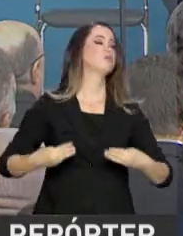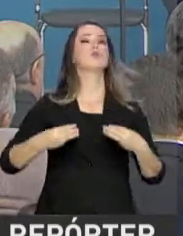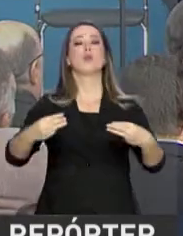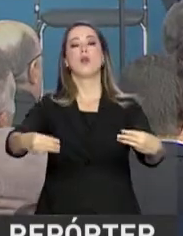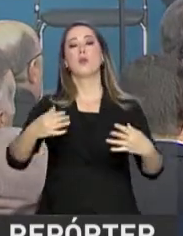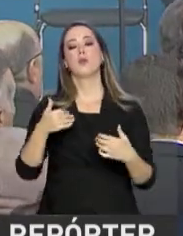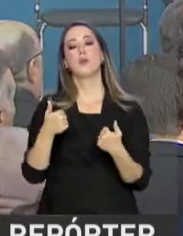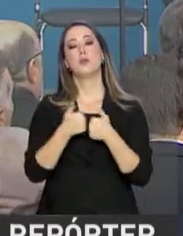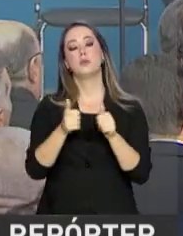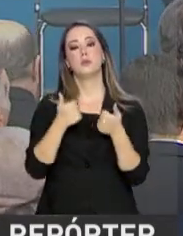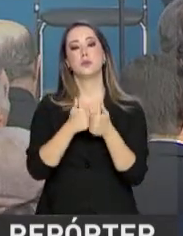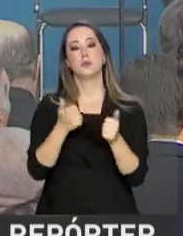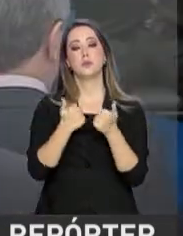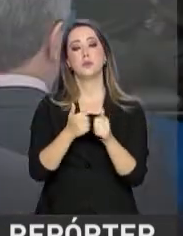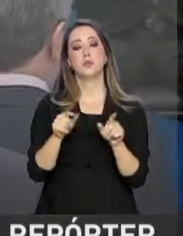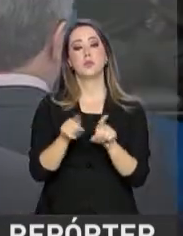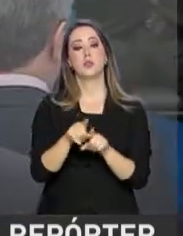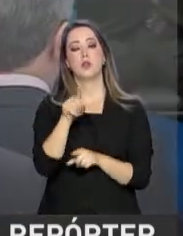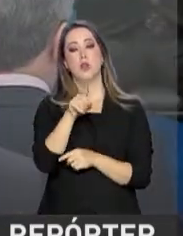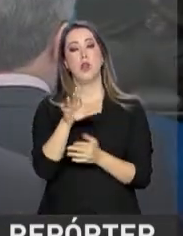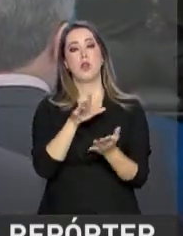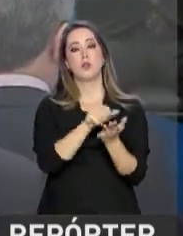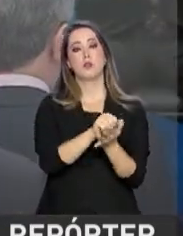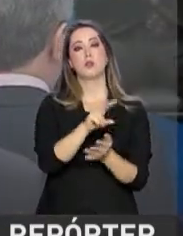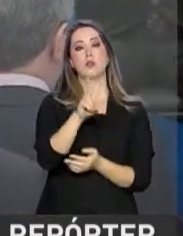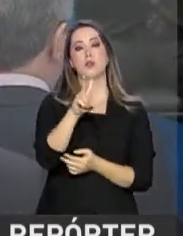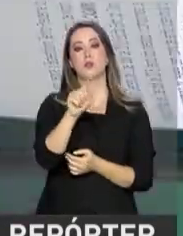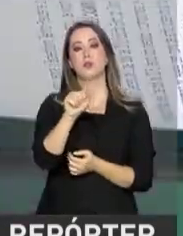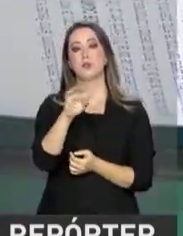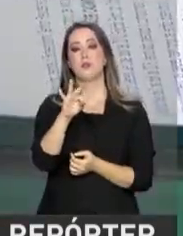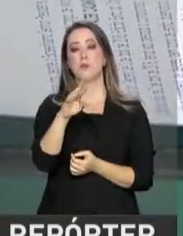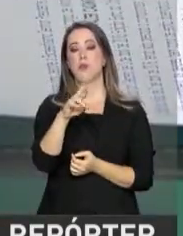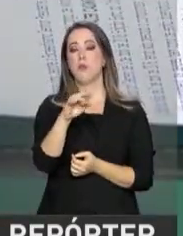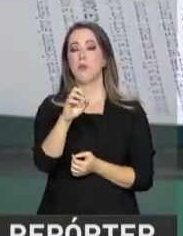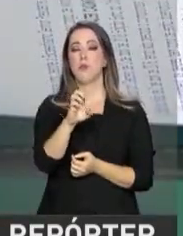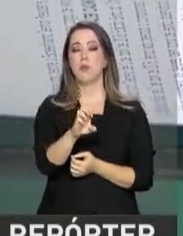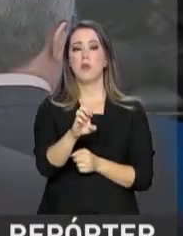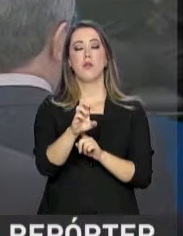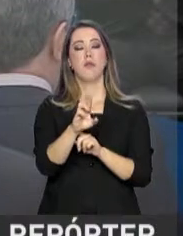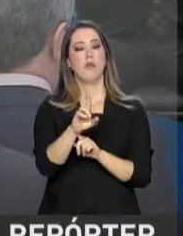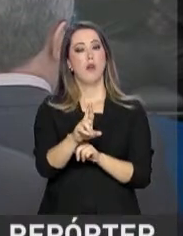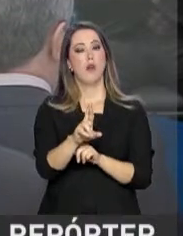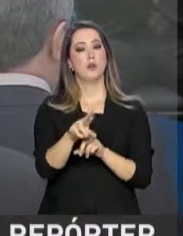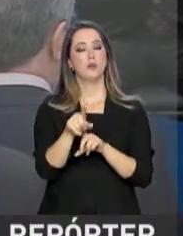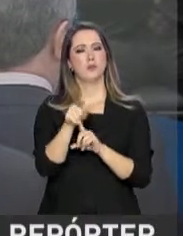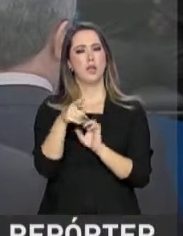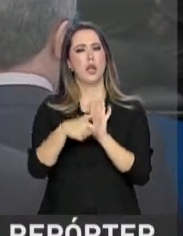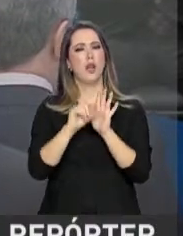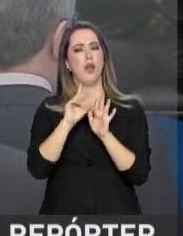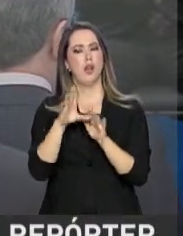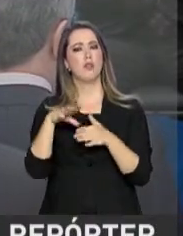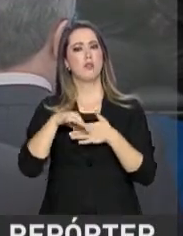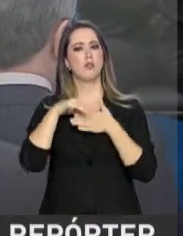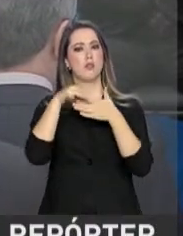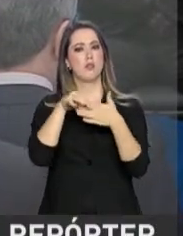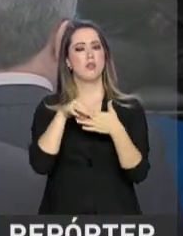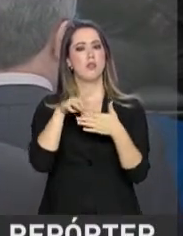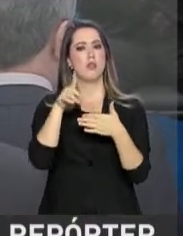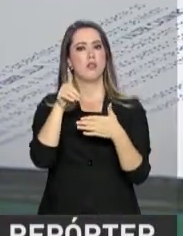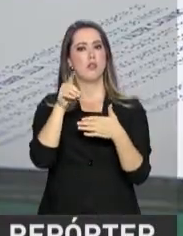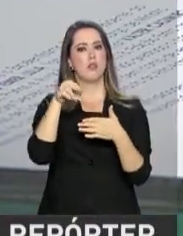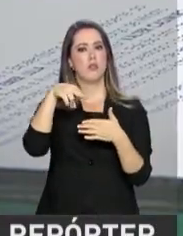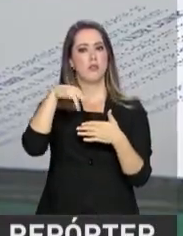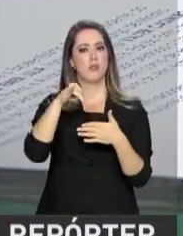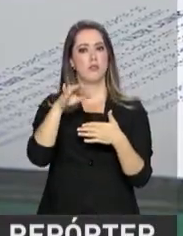Civil, assumiu Walter Casimiro. Ele era diretor do Departamento Nacional de Infraestrutura de Transportes, o